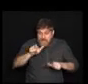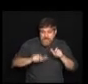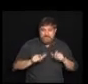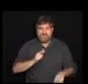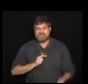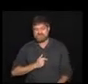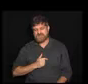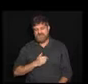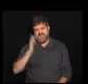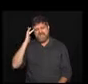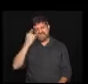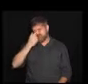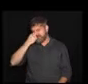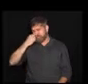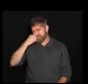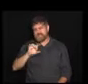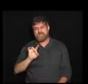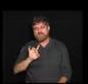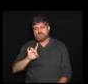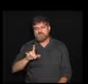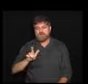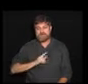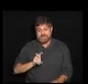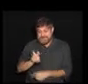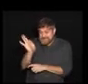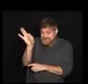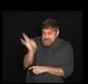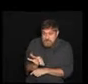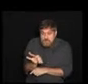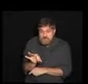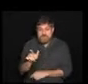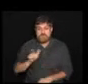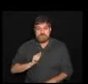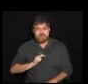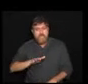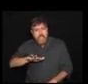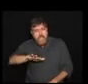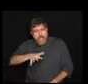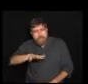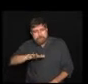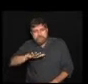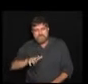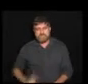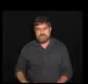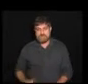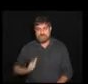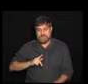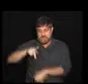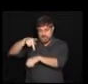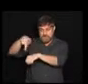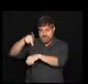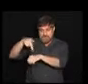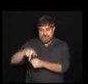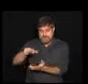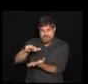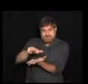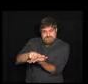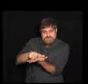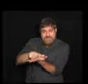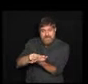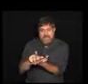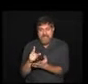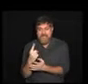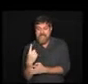uma gripe, é 5% de muita gente. O tempo médio de internação nos países foram